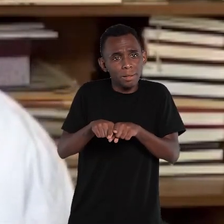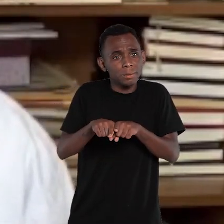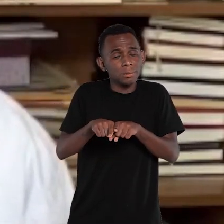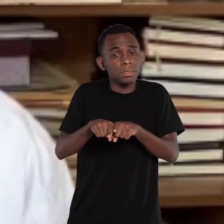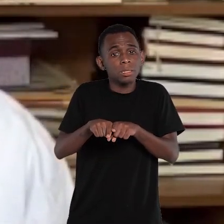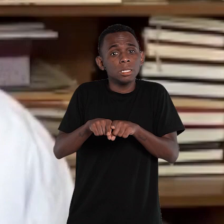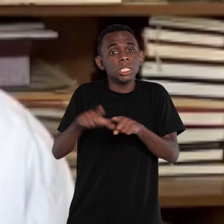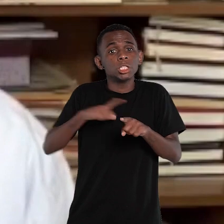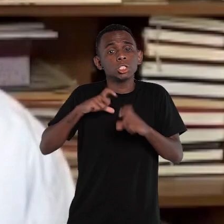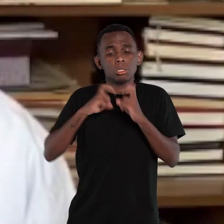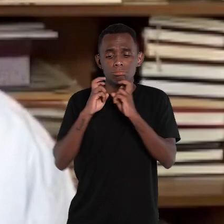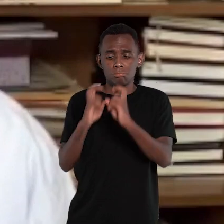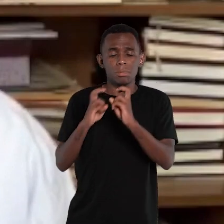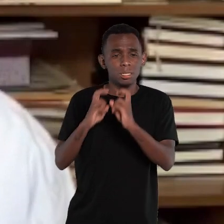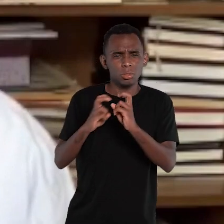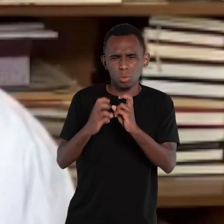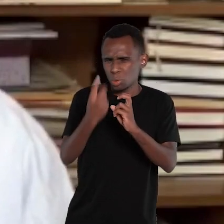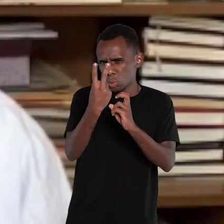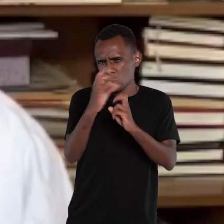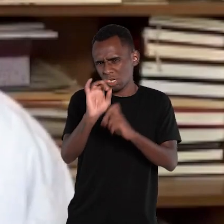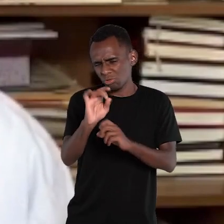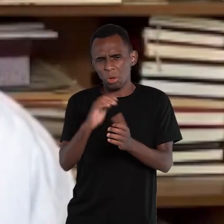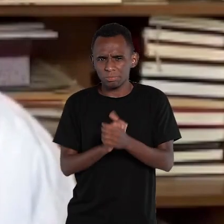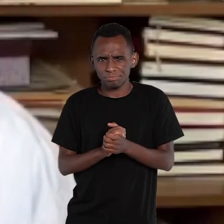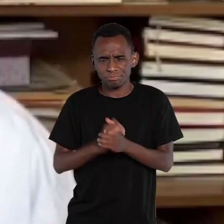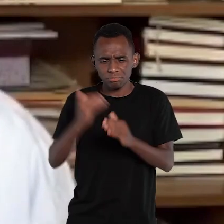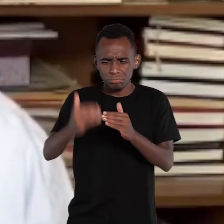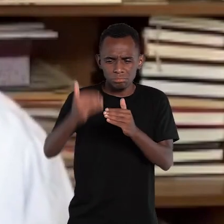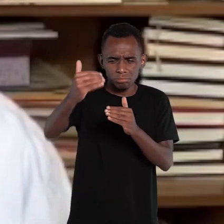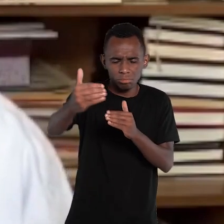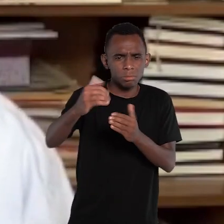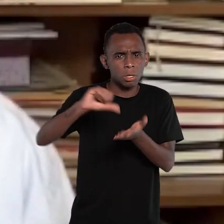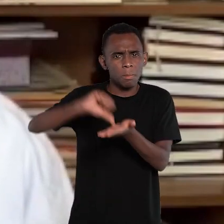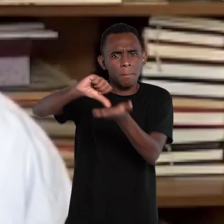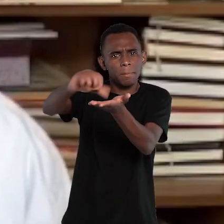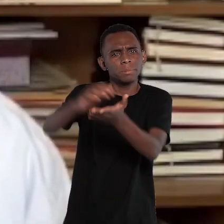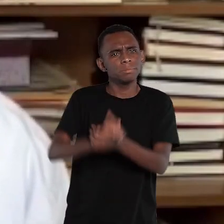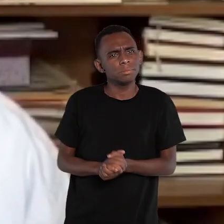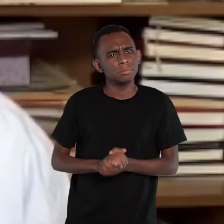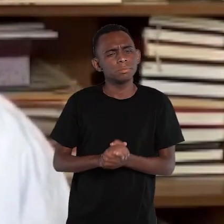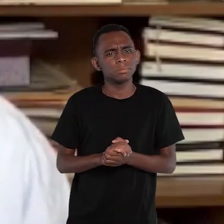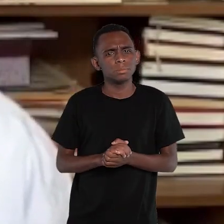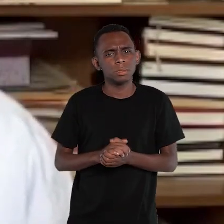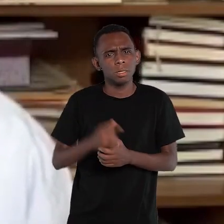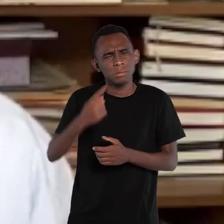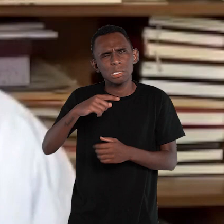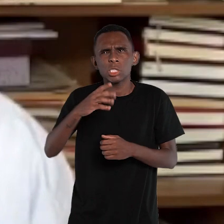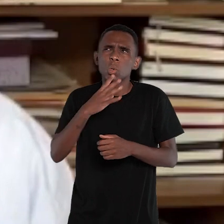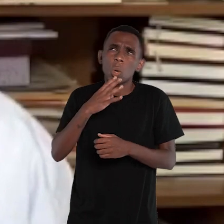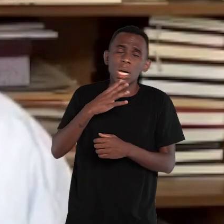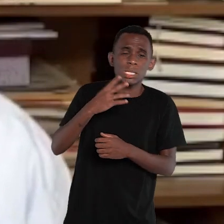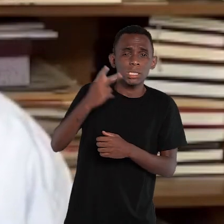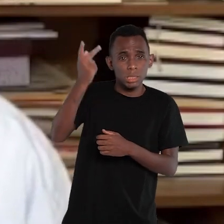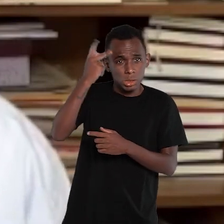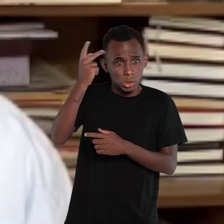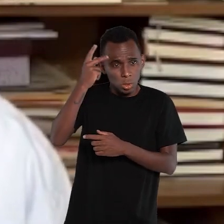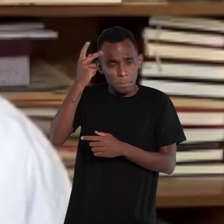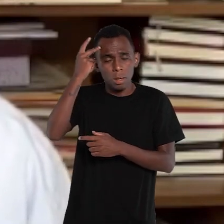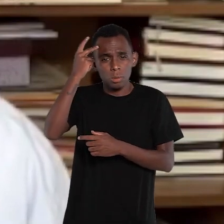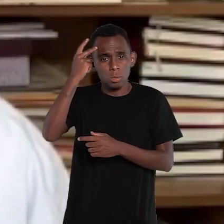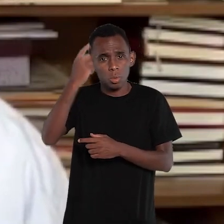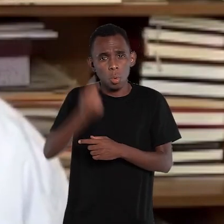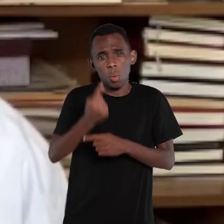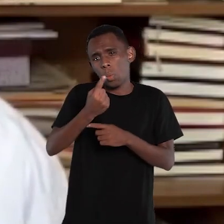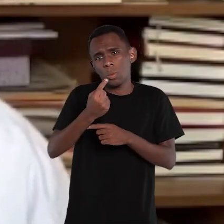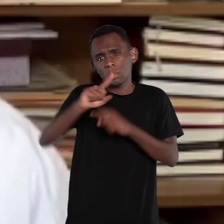pegava um trecho do metrô. 2 estações. Eu entrava no Paraíso, no metrô Paraíso, para quem não conhece o metrô de São Paulo, eu entrava